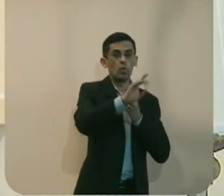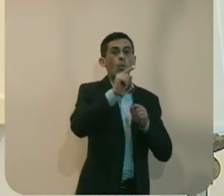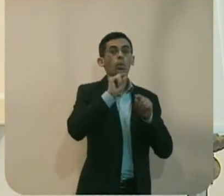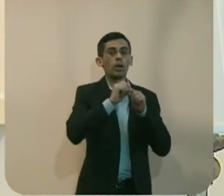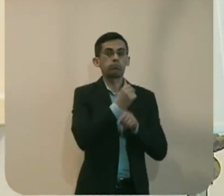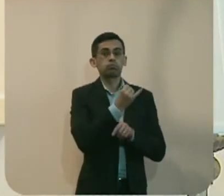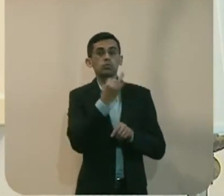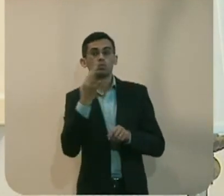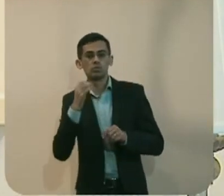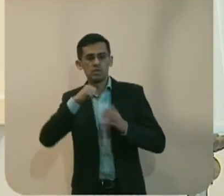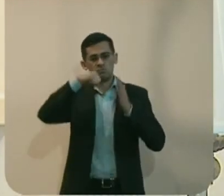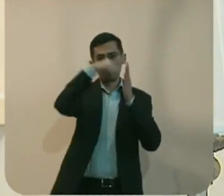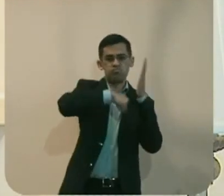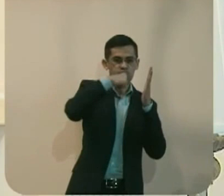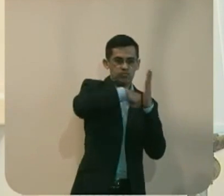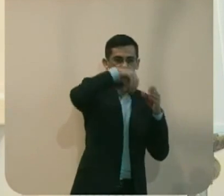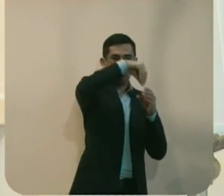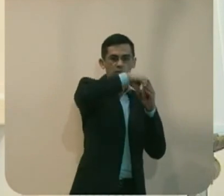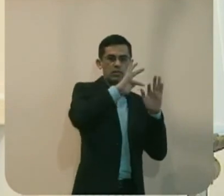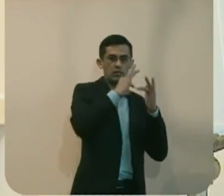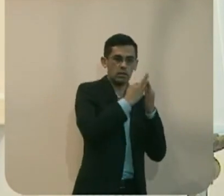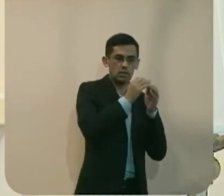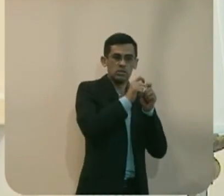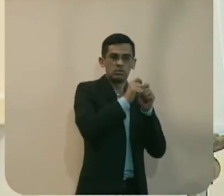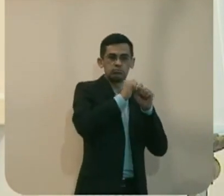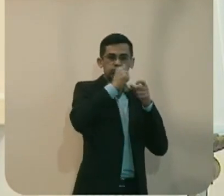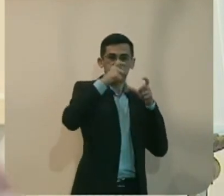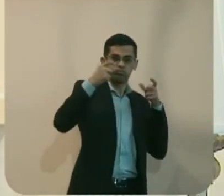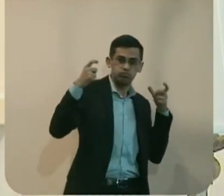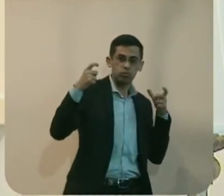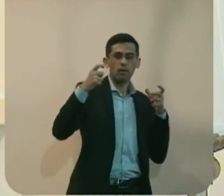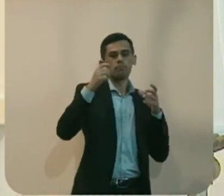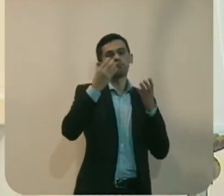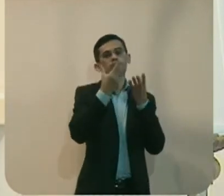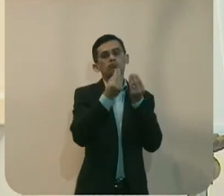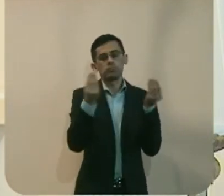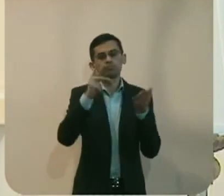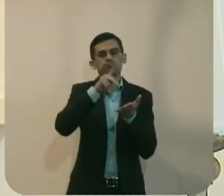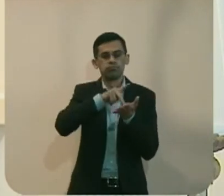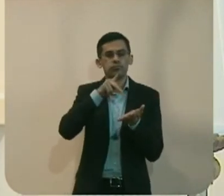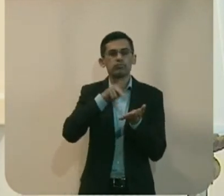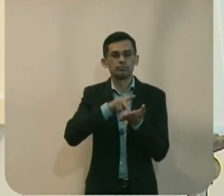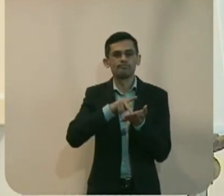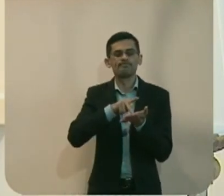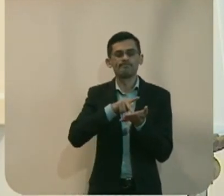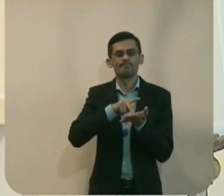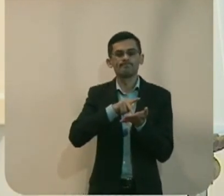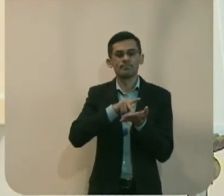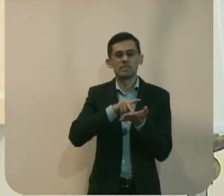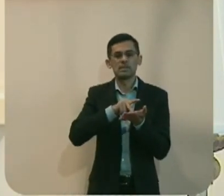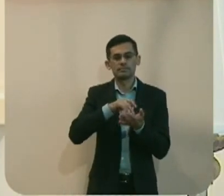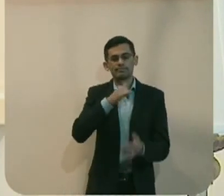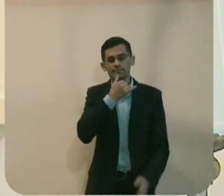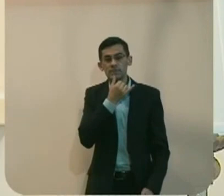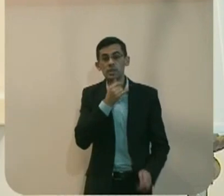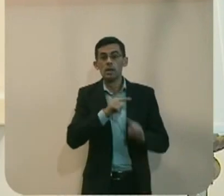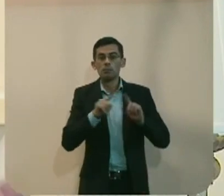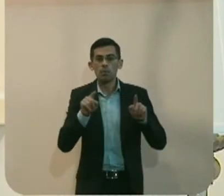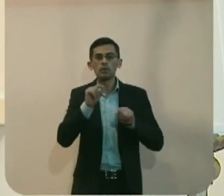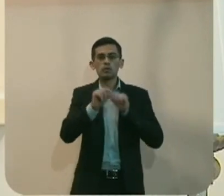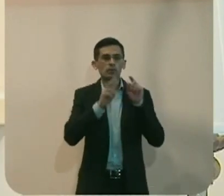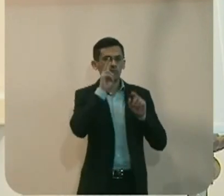de agressões no contexto doméstico tem crescido violentamente, não é? A gente